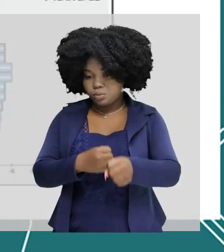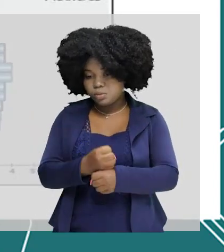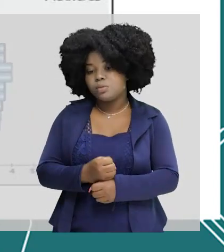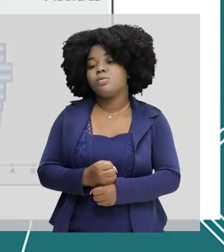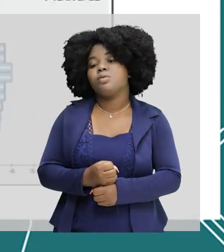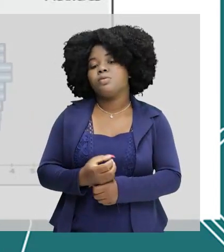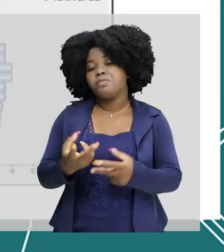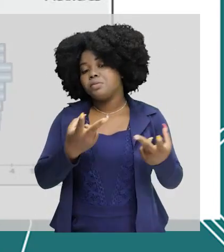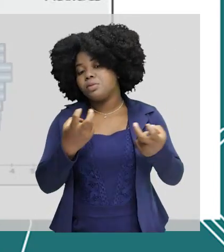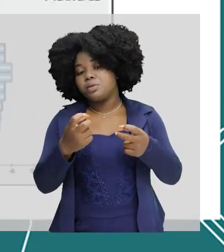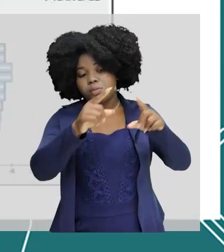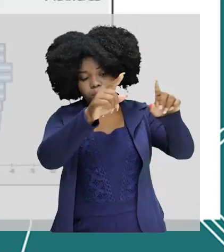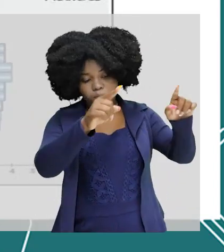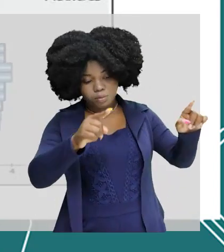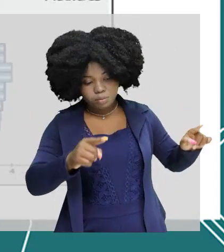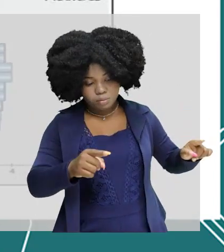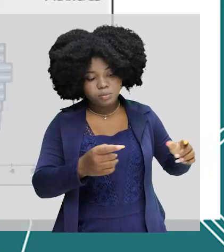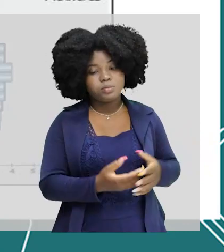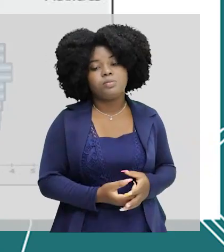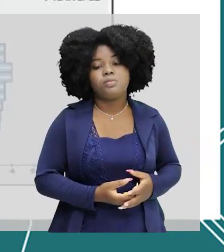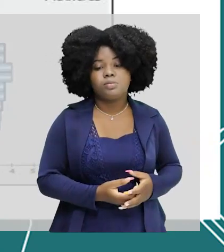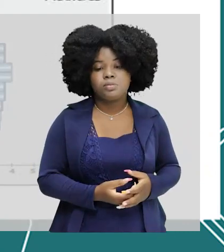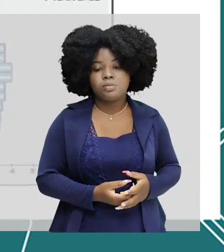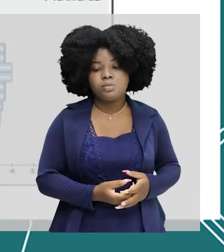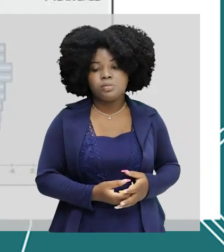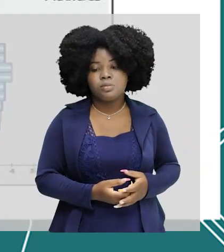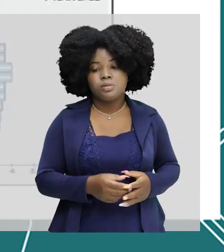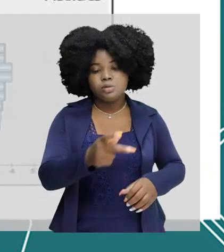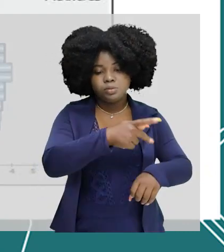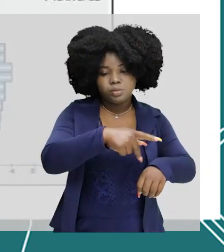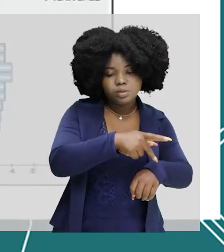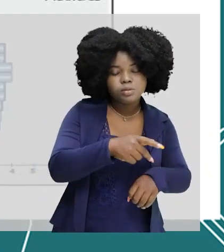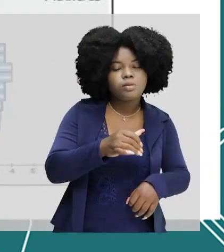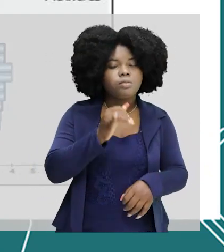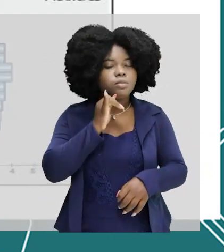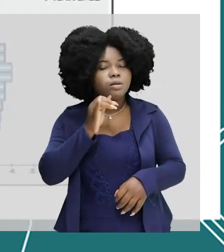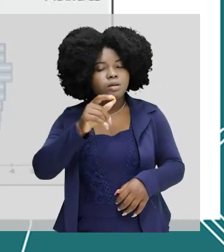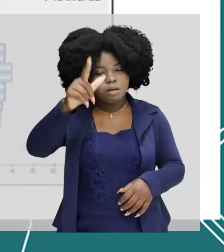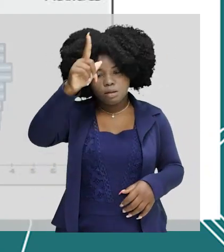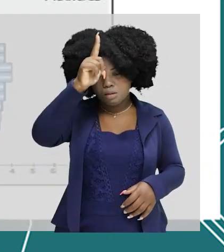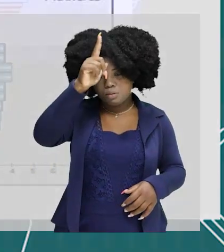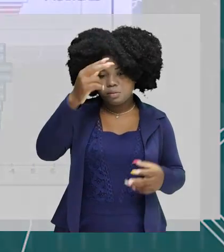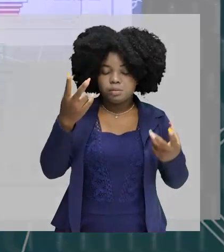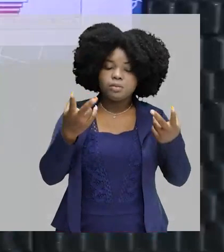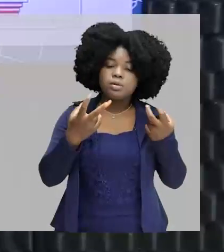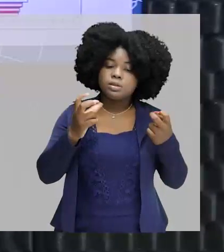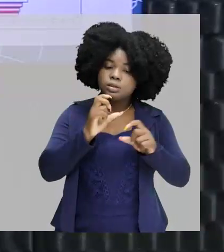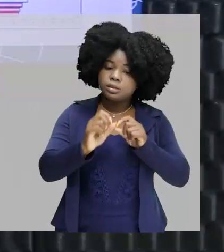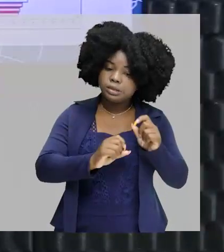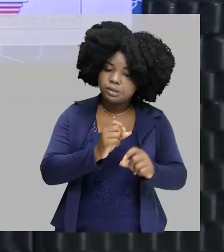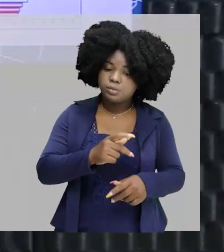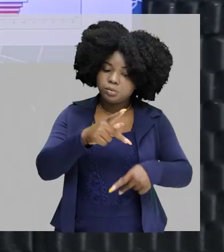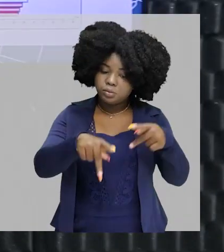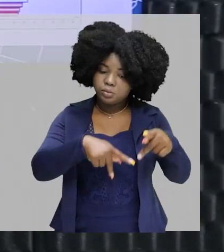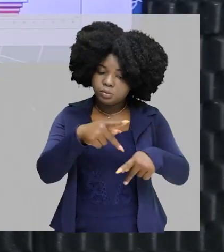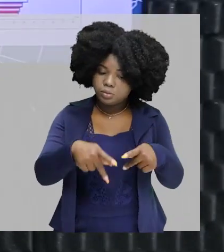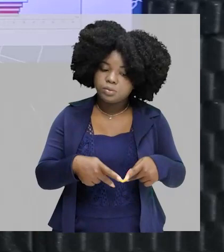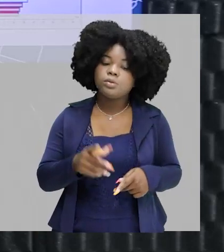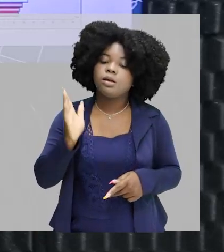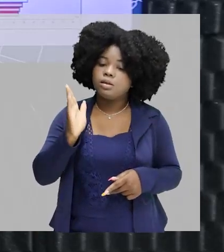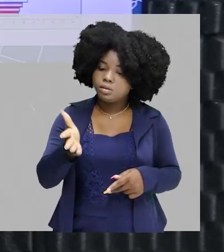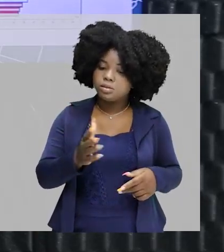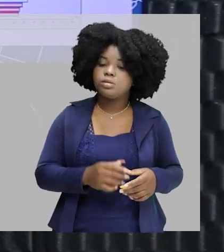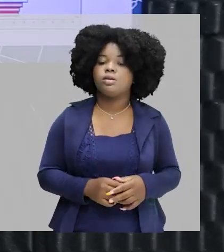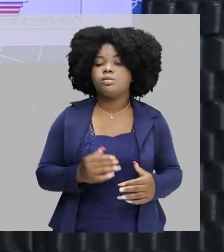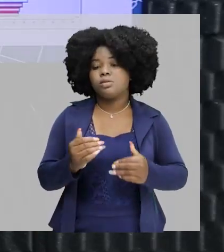pirâmide etária mais recente de países como, por exemplo, a Alemanha, você vai perceber que grande parte desse corpo populacional já se